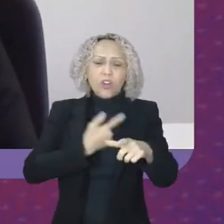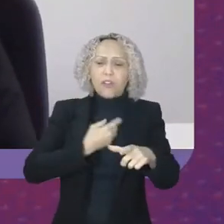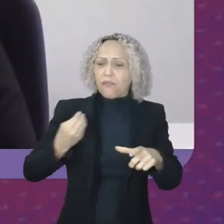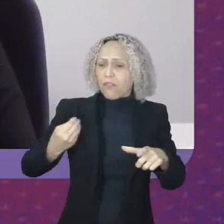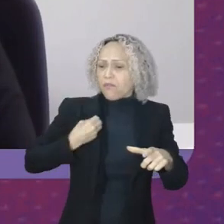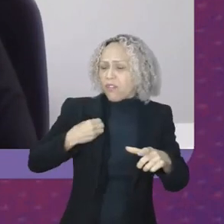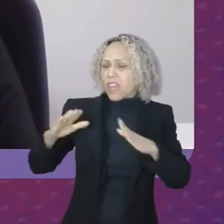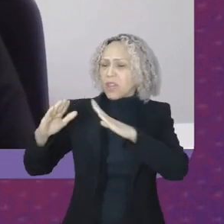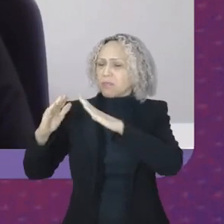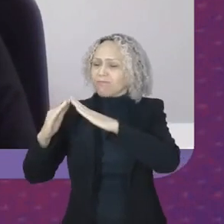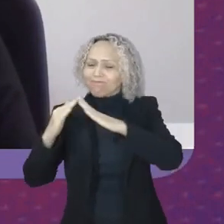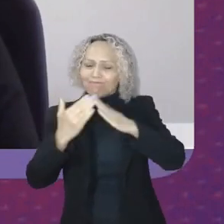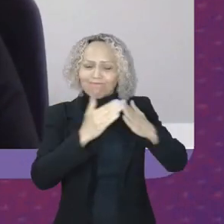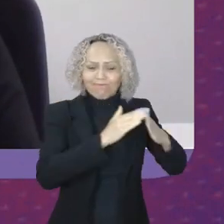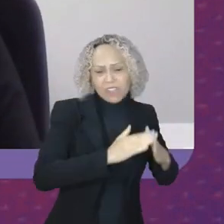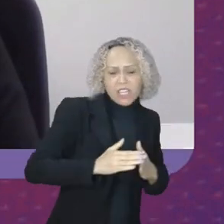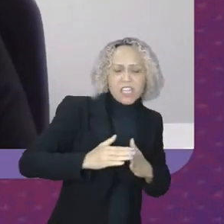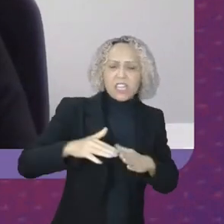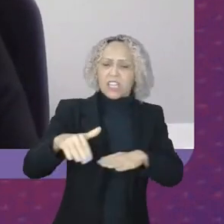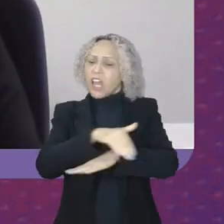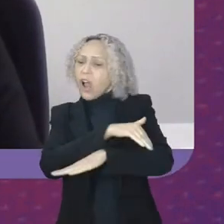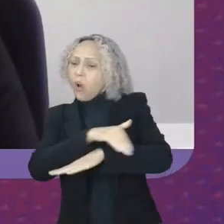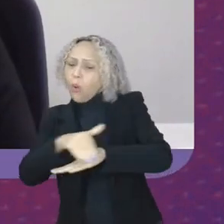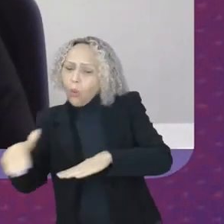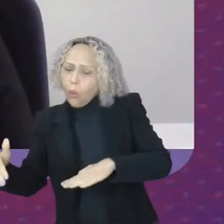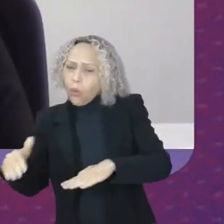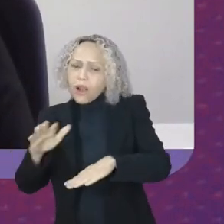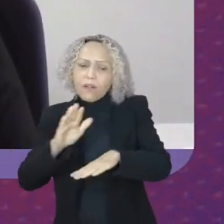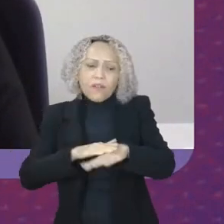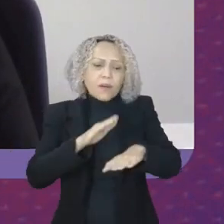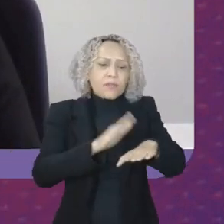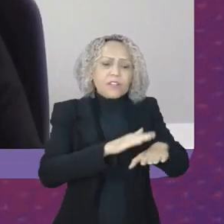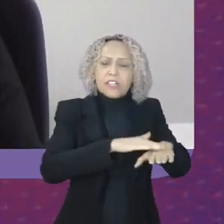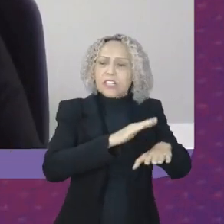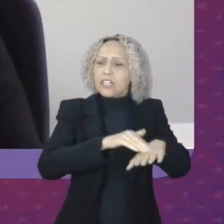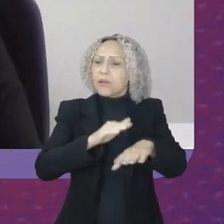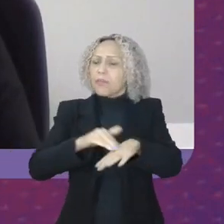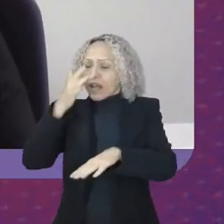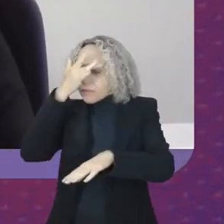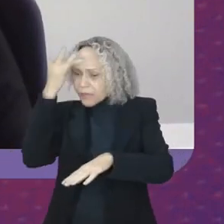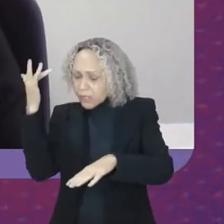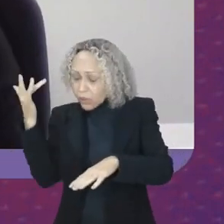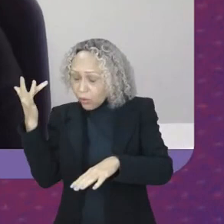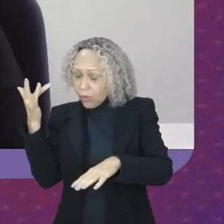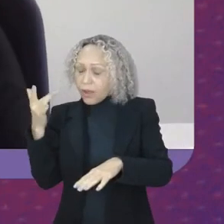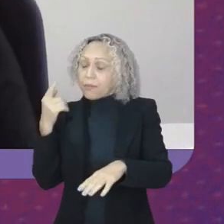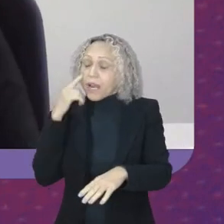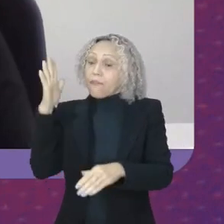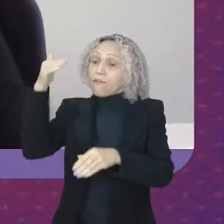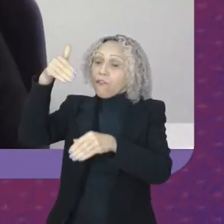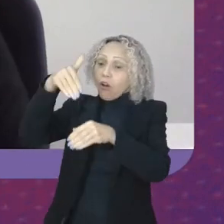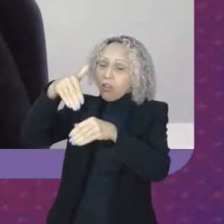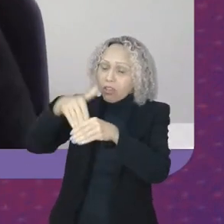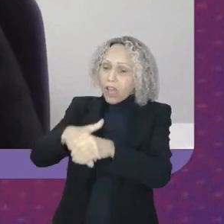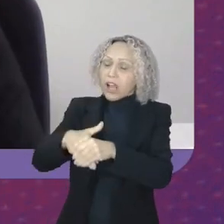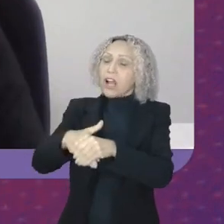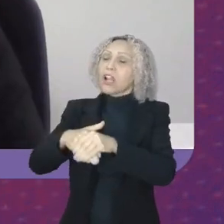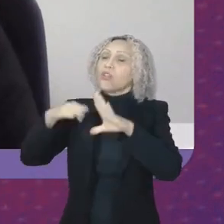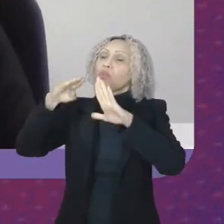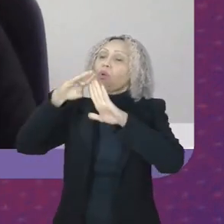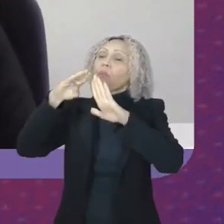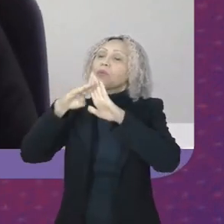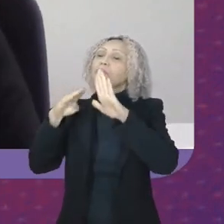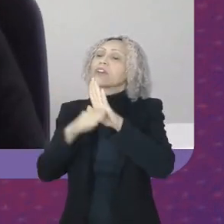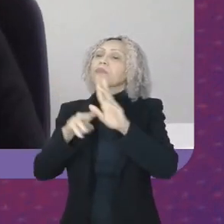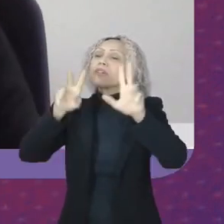gente pede, vote no programa Mulher Viver Sem Violência, que é o programa que